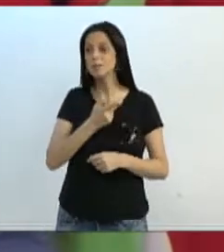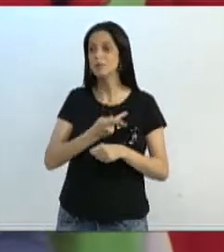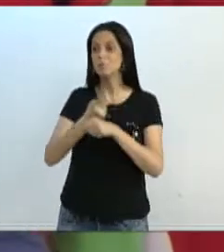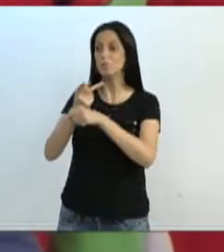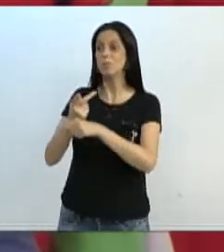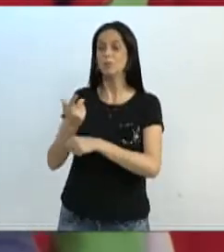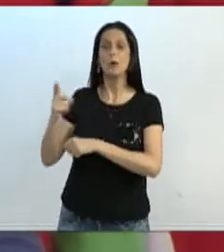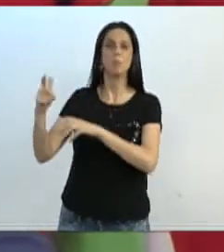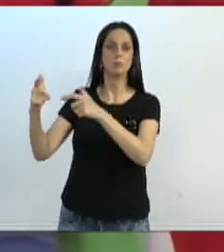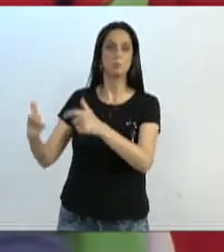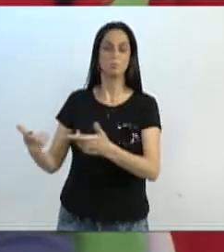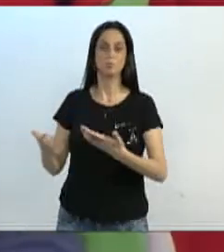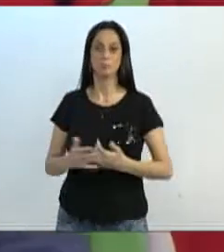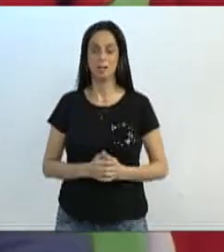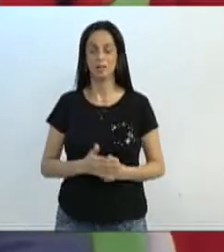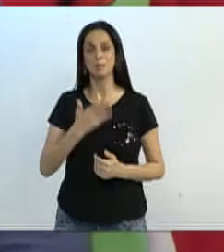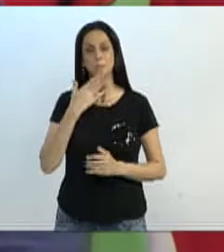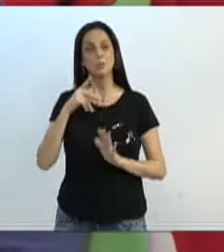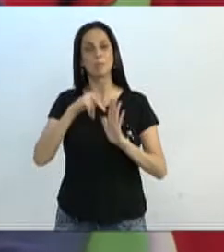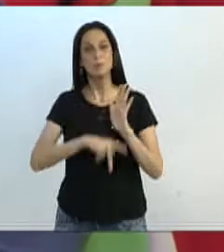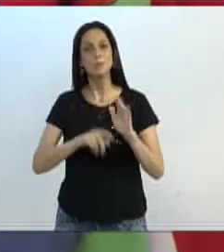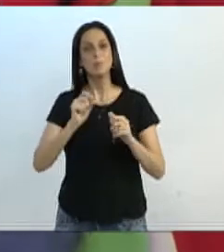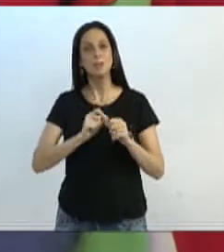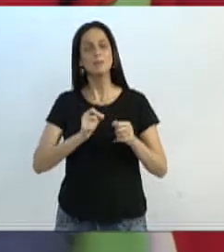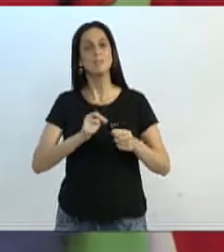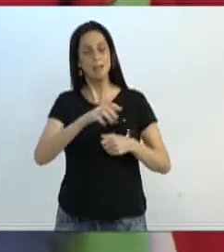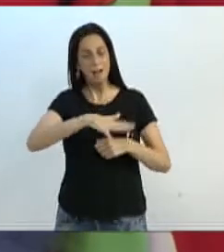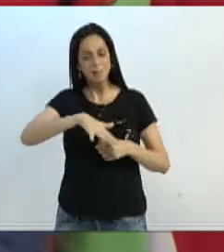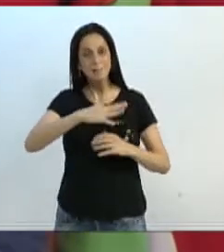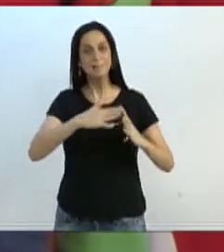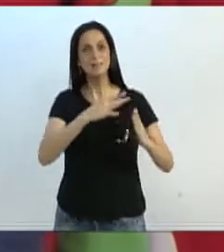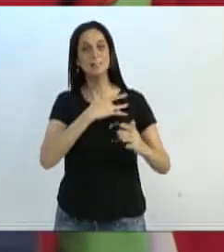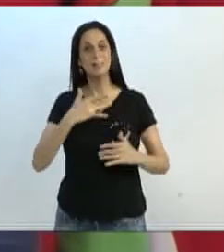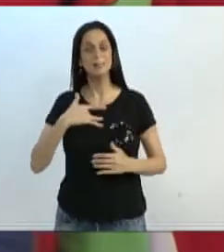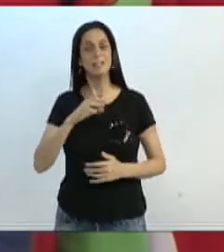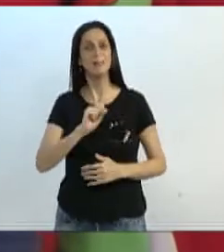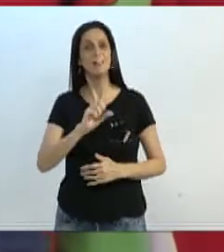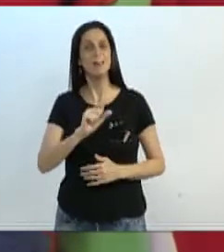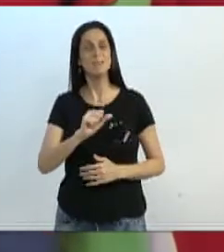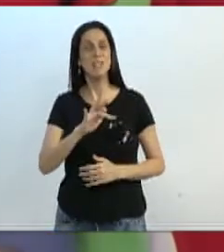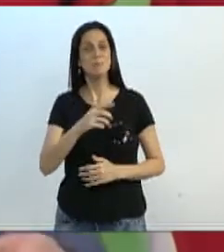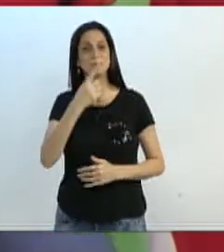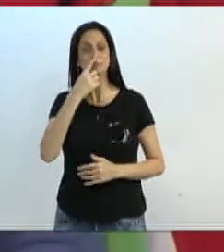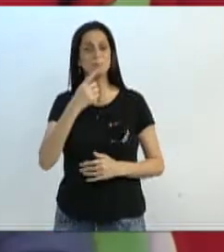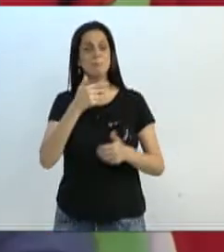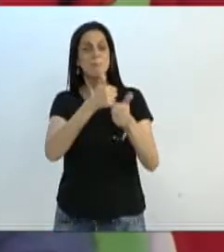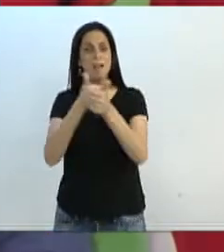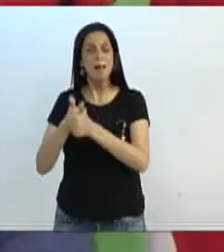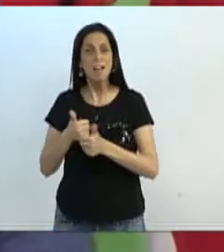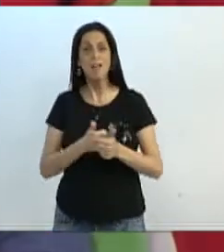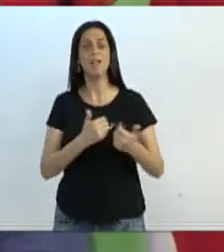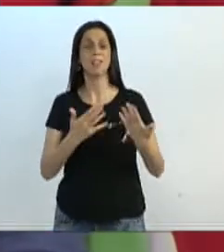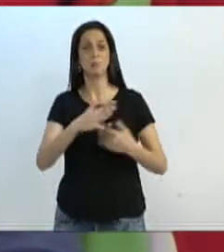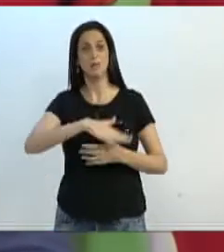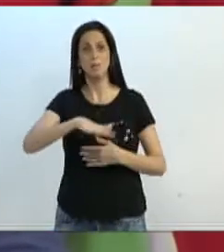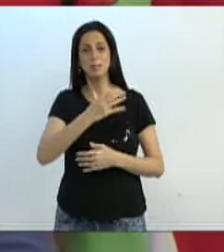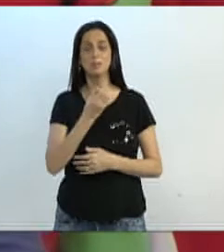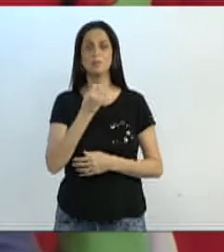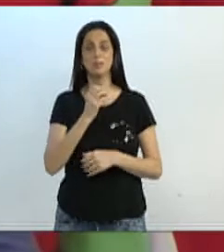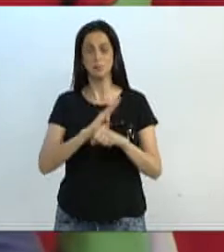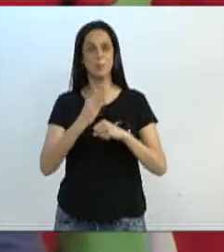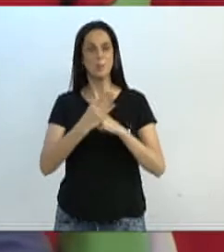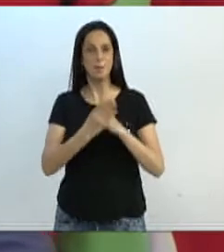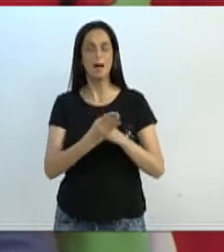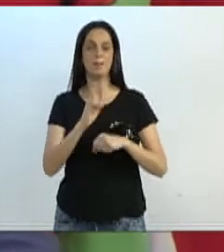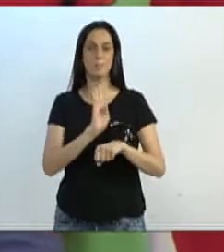um projeto e, quem sabe, em breve termos ali uma estrutura de saúde para atender a nossa gente no bairro Boa Vista.